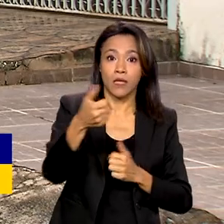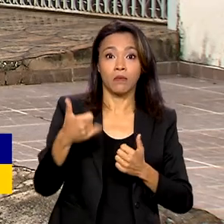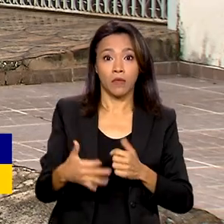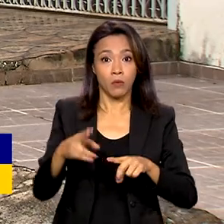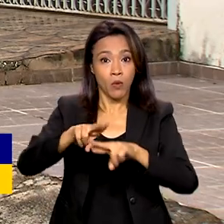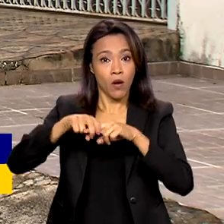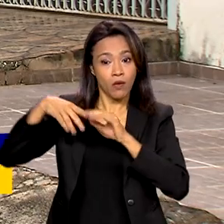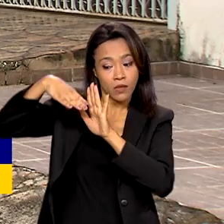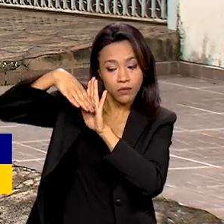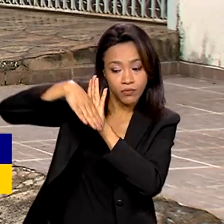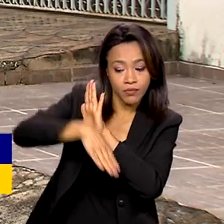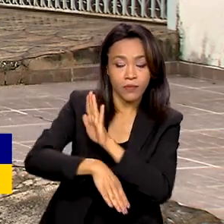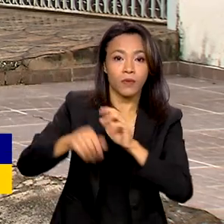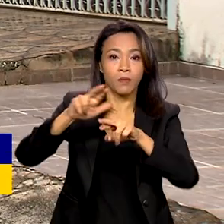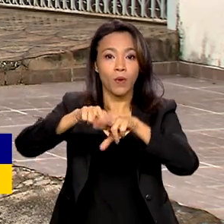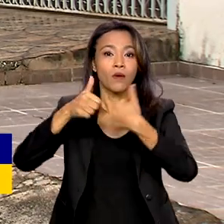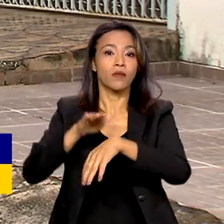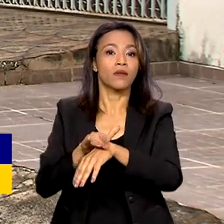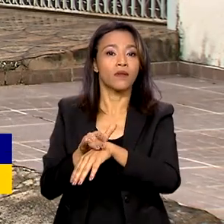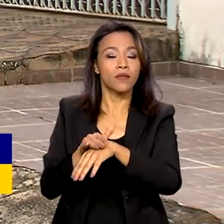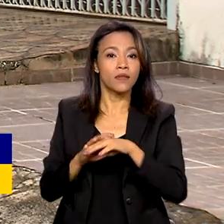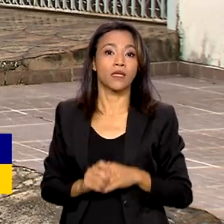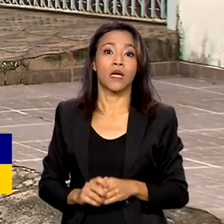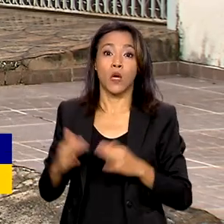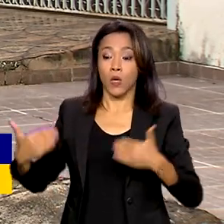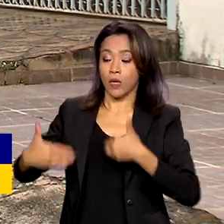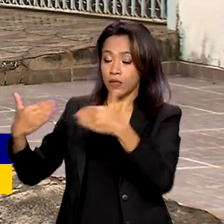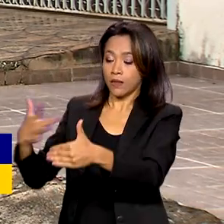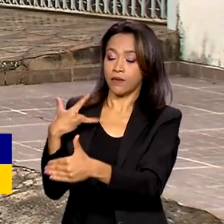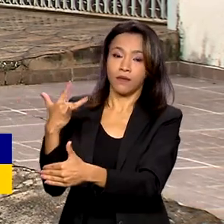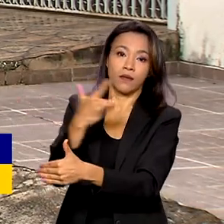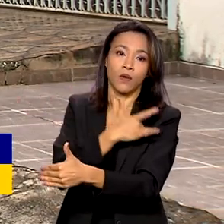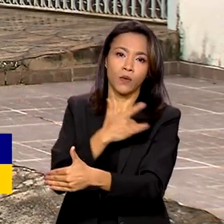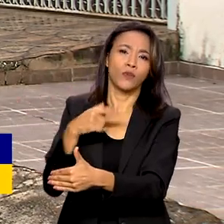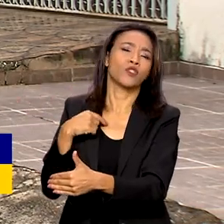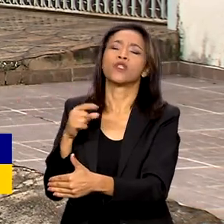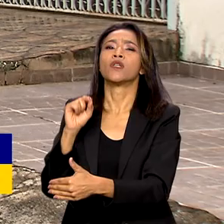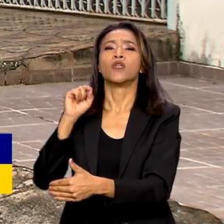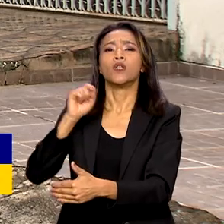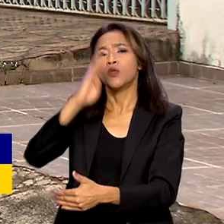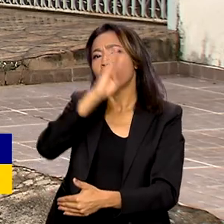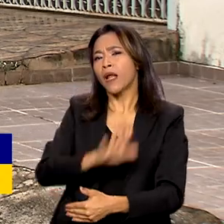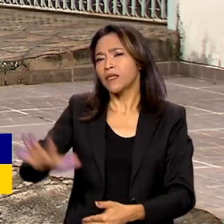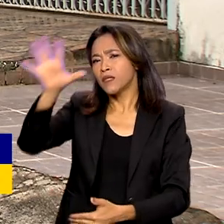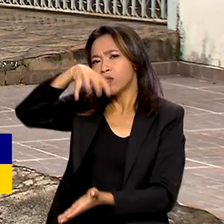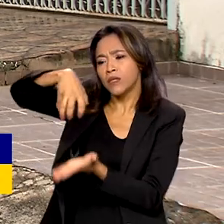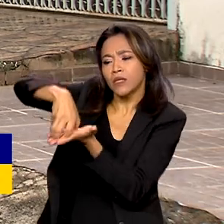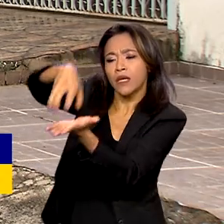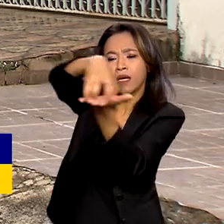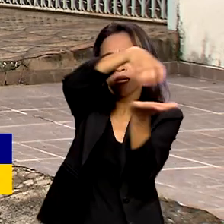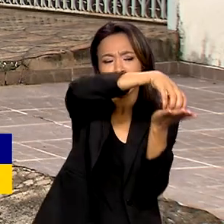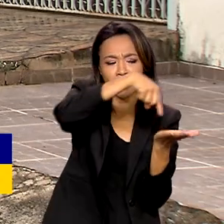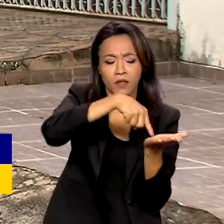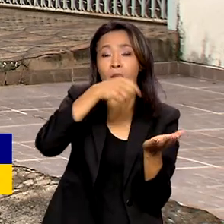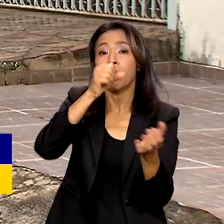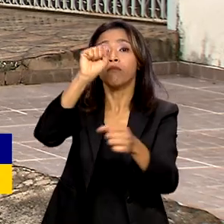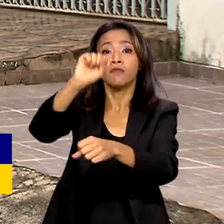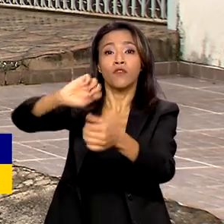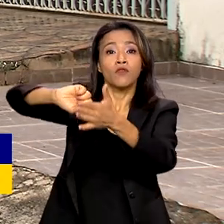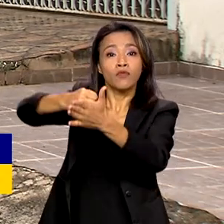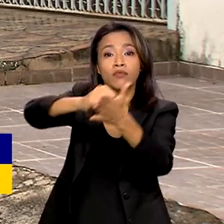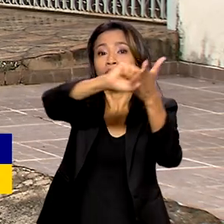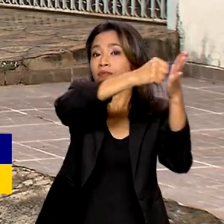graves dessas doenças o Ministério da Saúde desativou em todo o país centro de operações de emergência